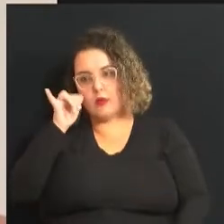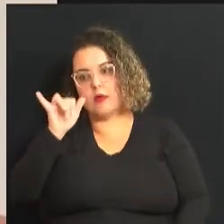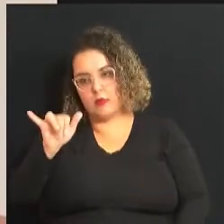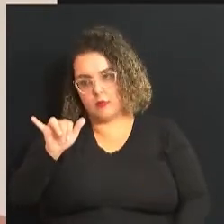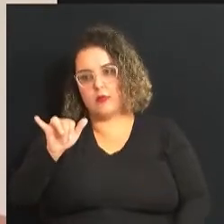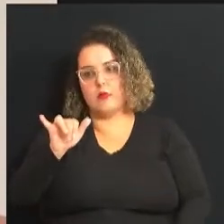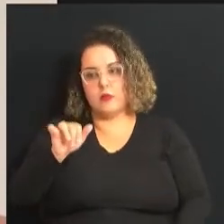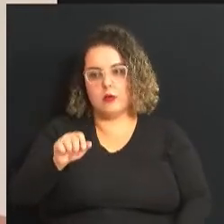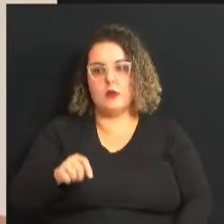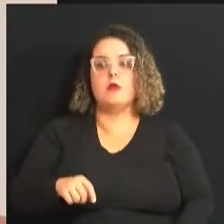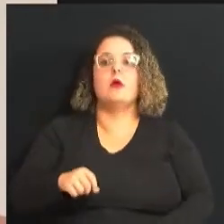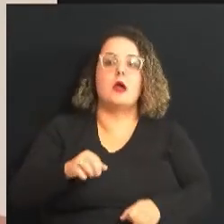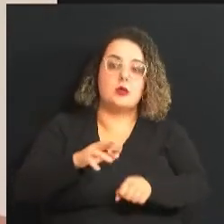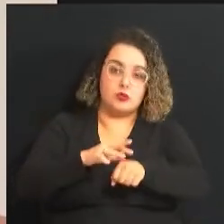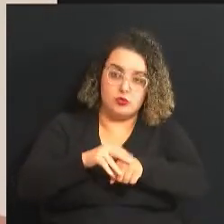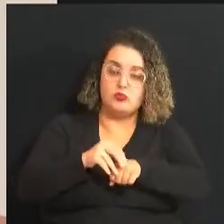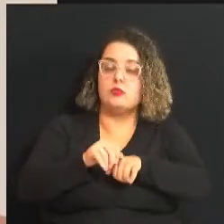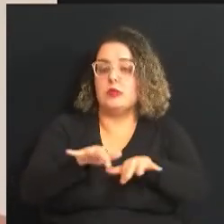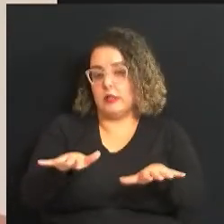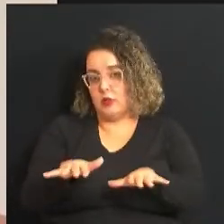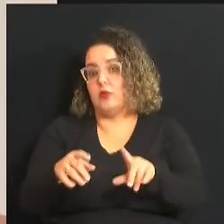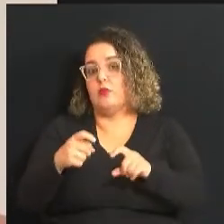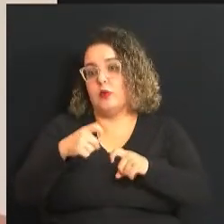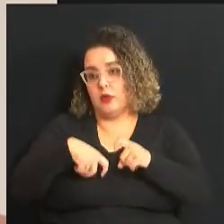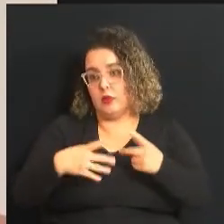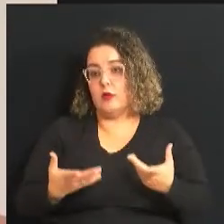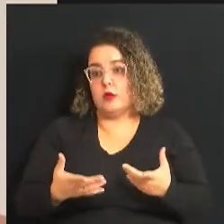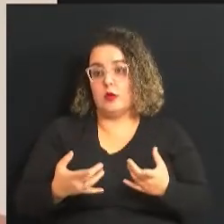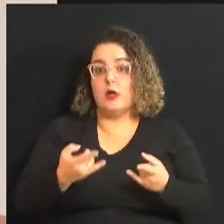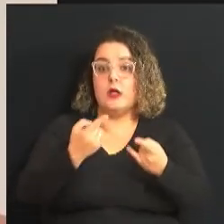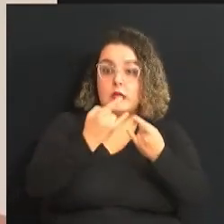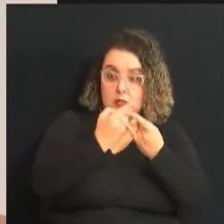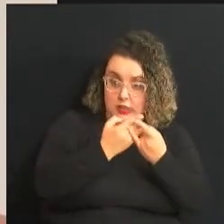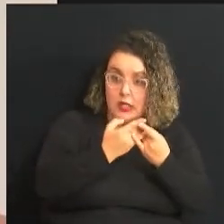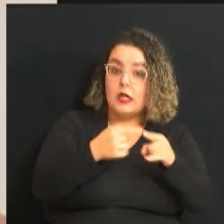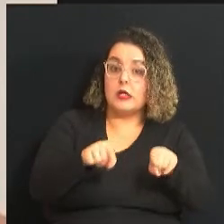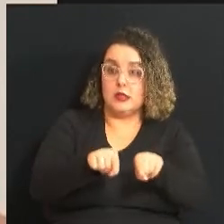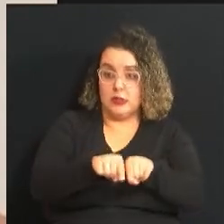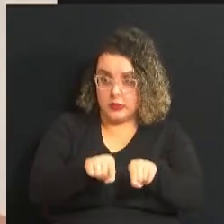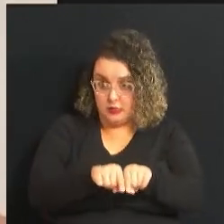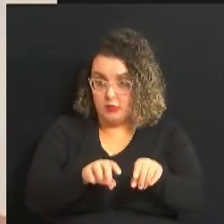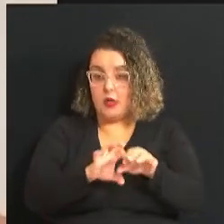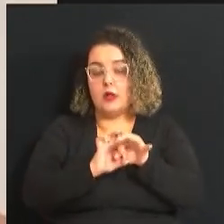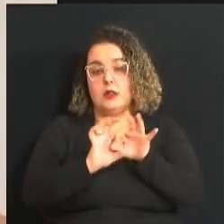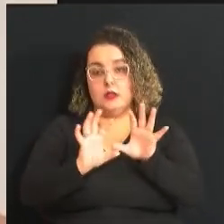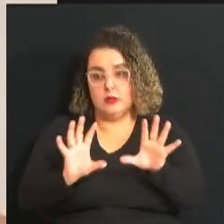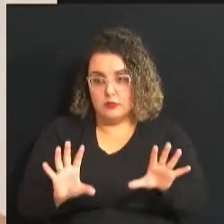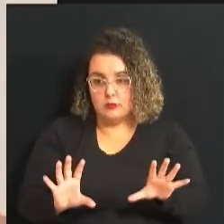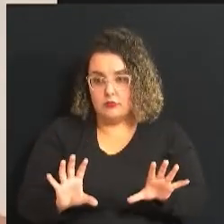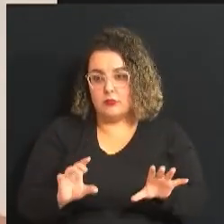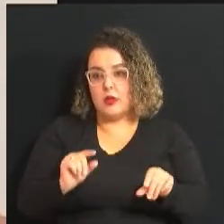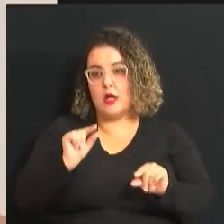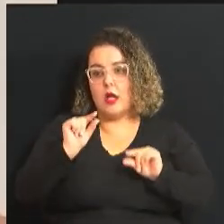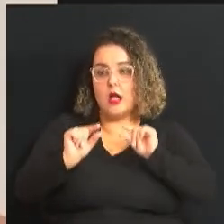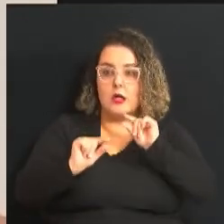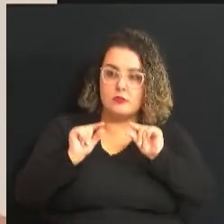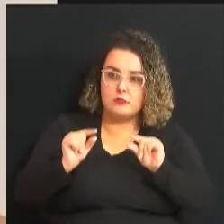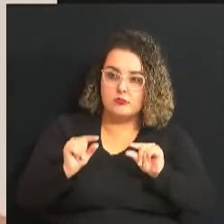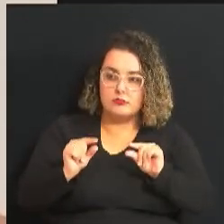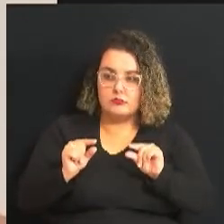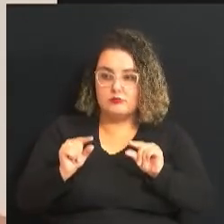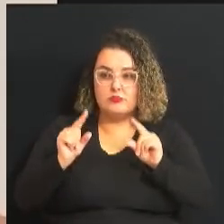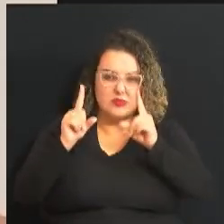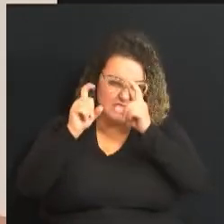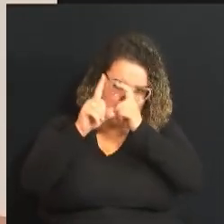sexualmente transmissíveis, né? E a camisinha feminina também é disponível, ela é um pouco mais difícil